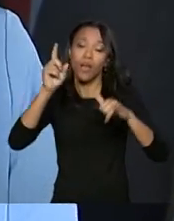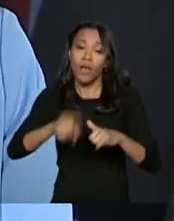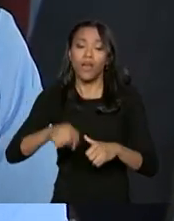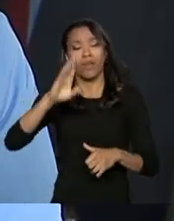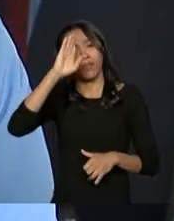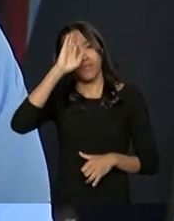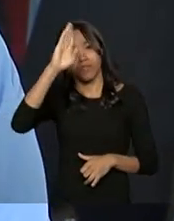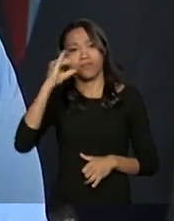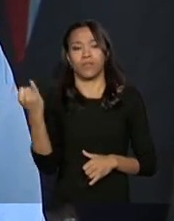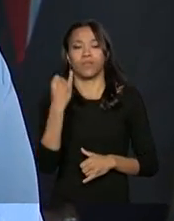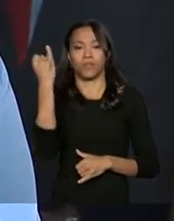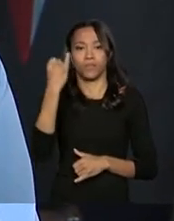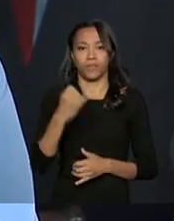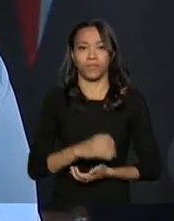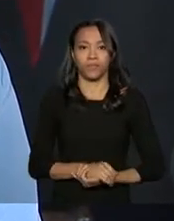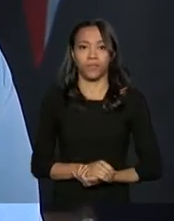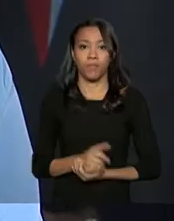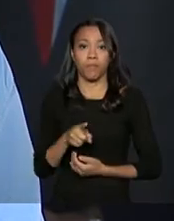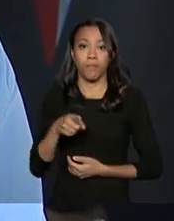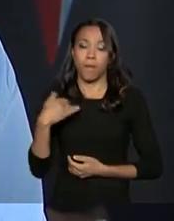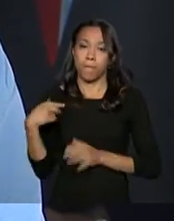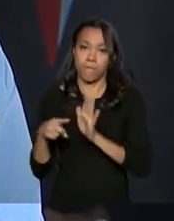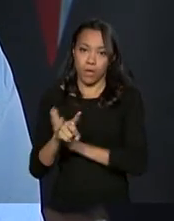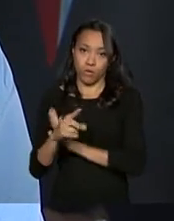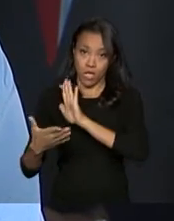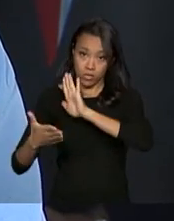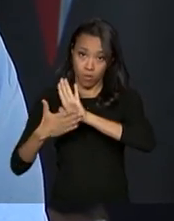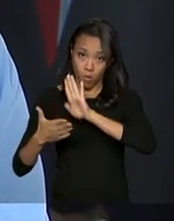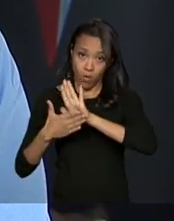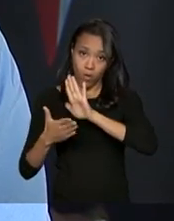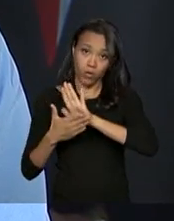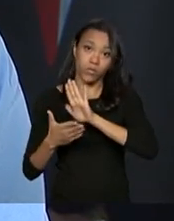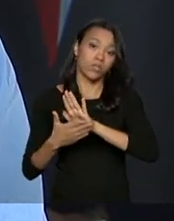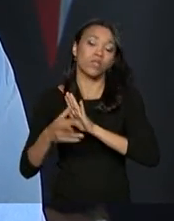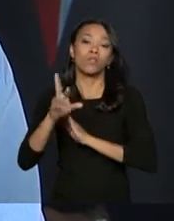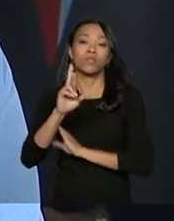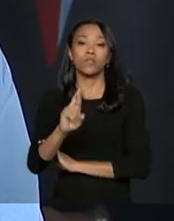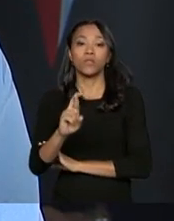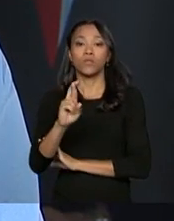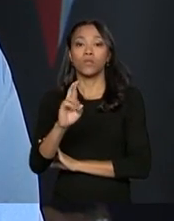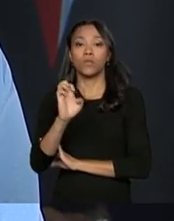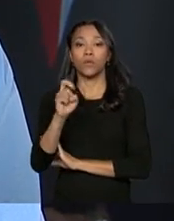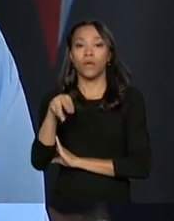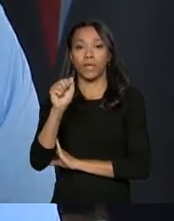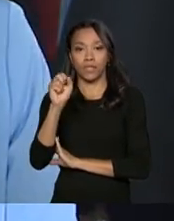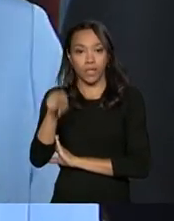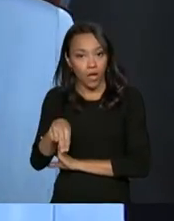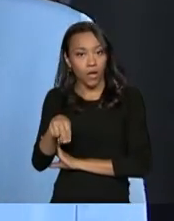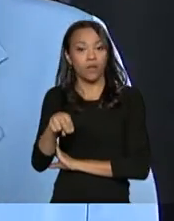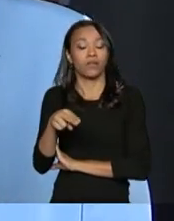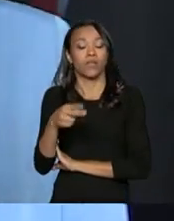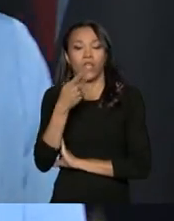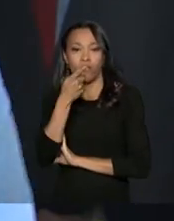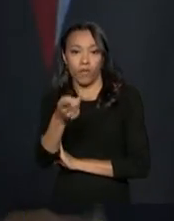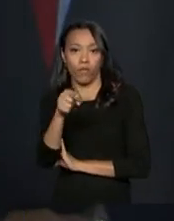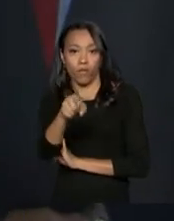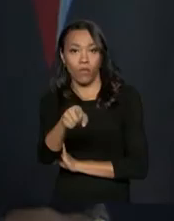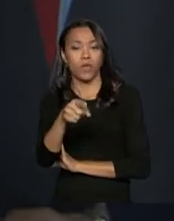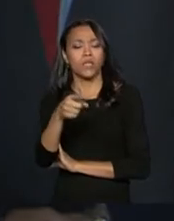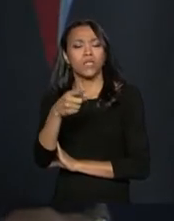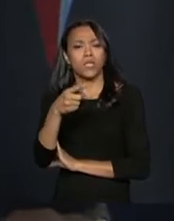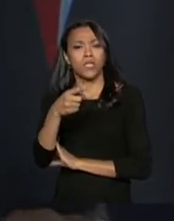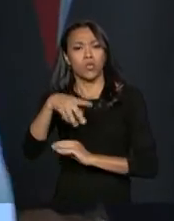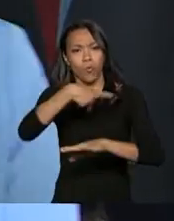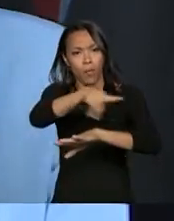para todos nós. As propostas do Renan, presidente Dilma, ele apresentou um conjunto de 27 propostas para tentar emplacar uma agenda positiva, fazer o